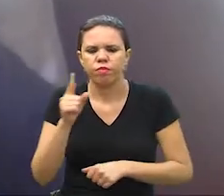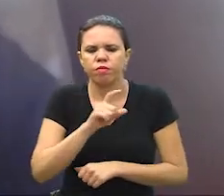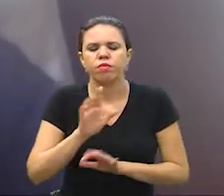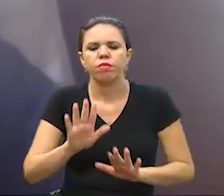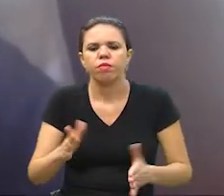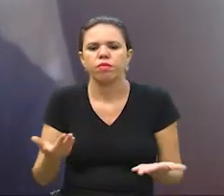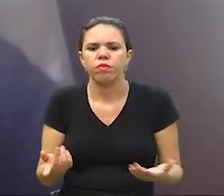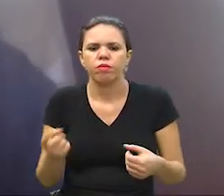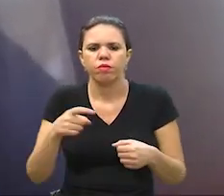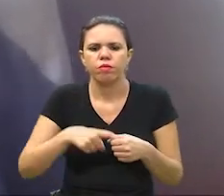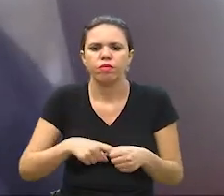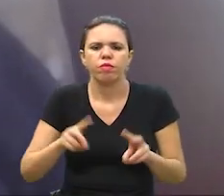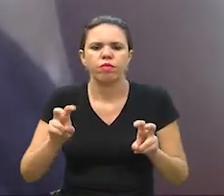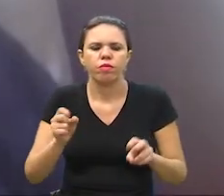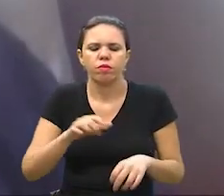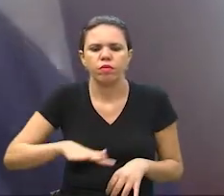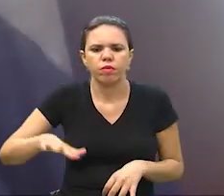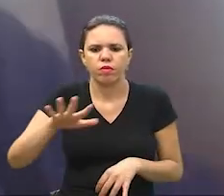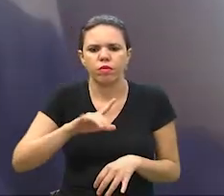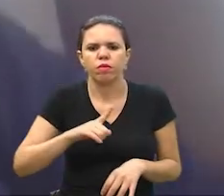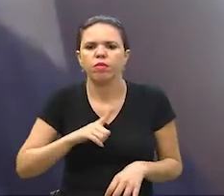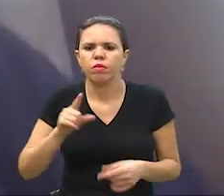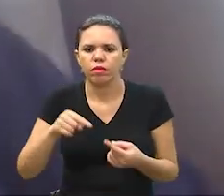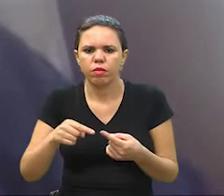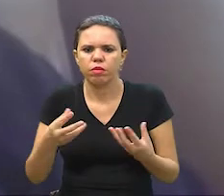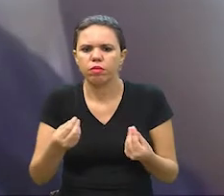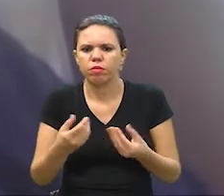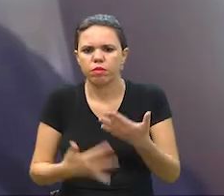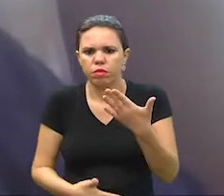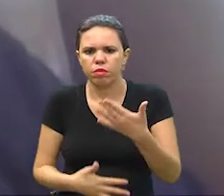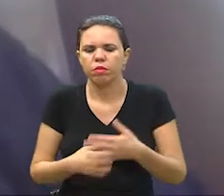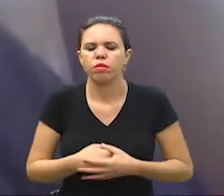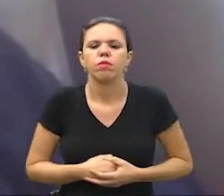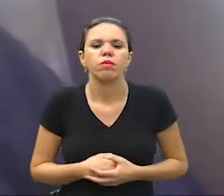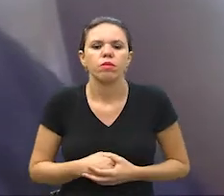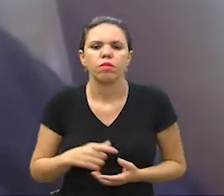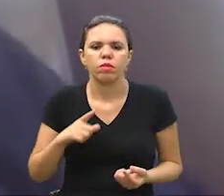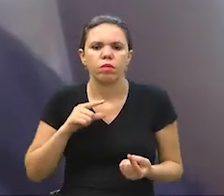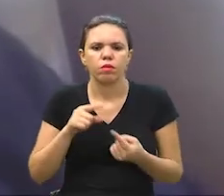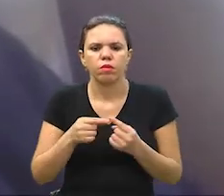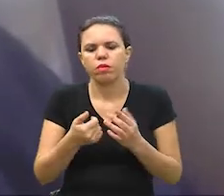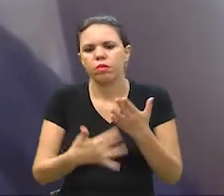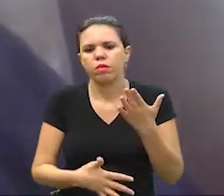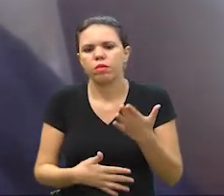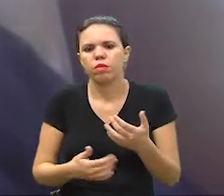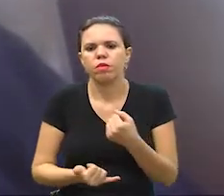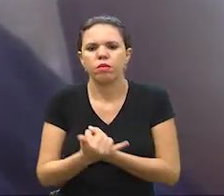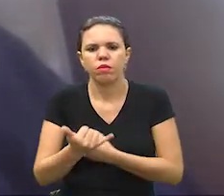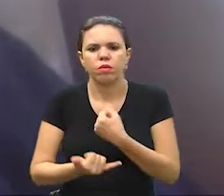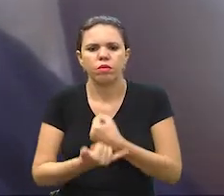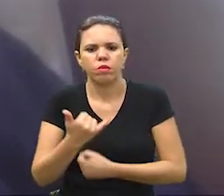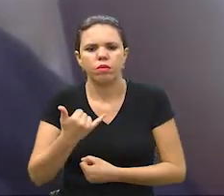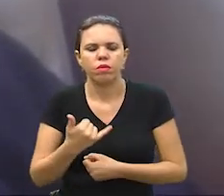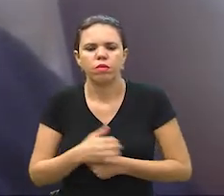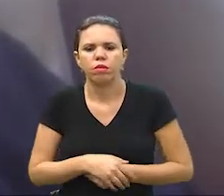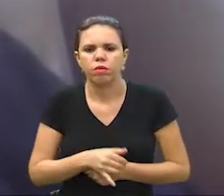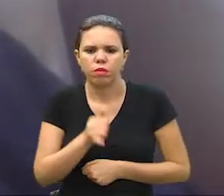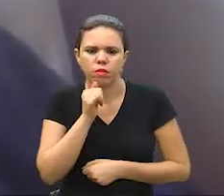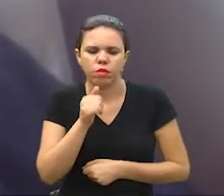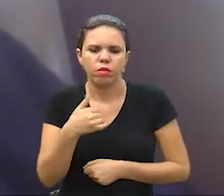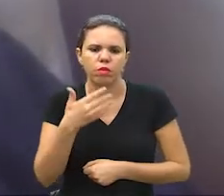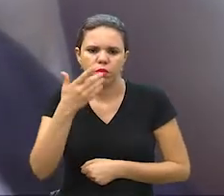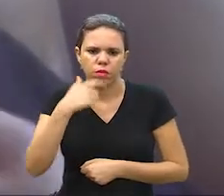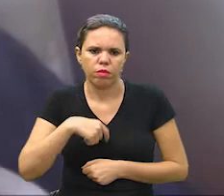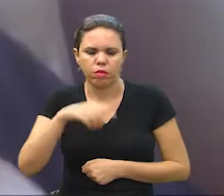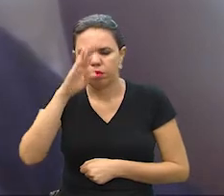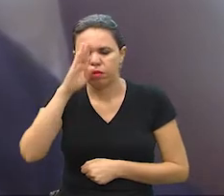Bom, agora voltando na questão geral, isso tem a ver com muita coisa. Tem a ver com uma série de falhas que nós estamos caminhando. Para